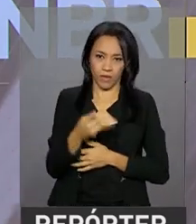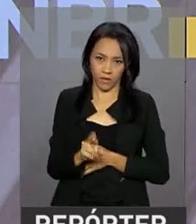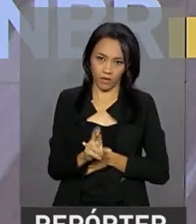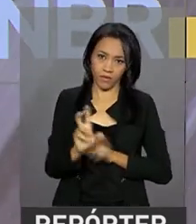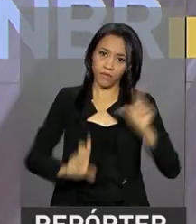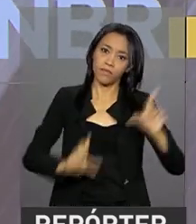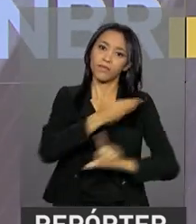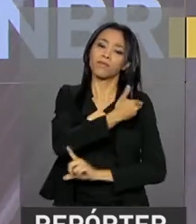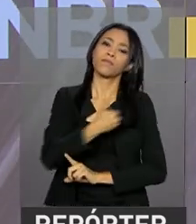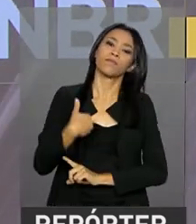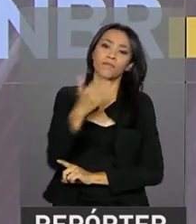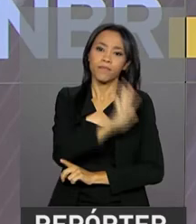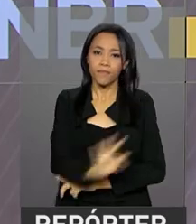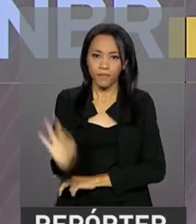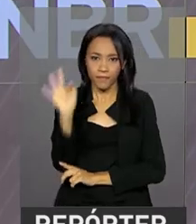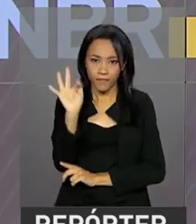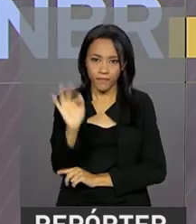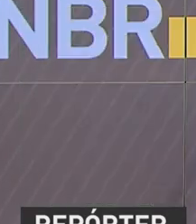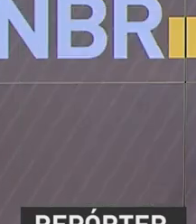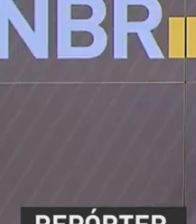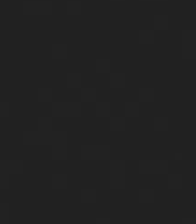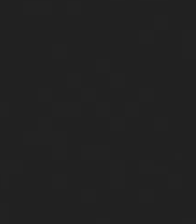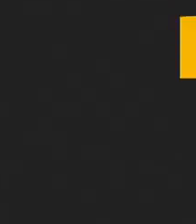NBR, a TV do Governo Federal.